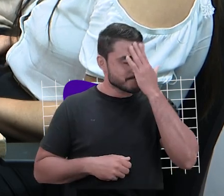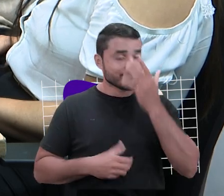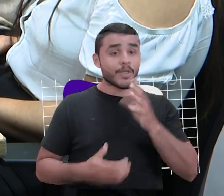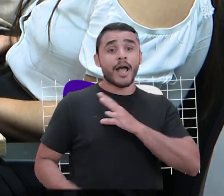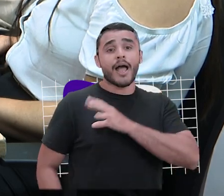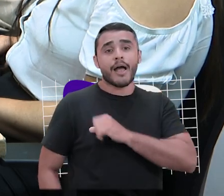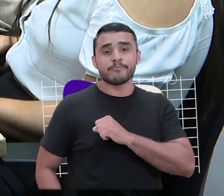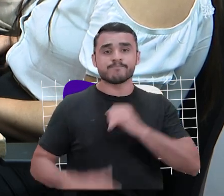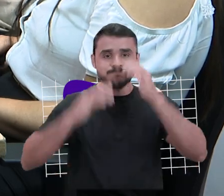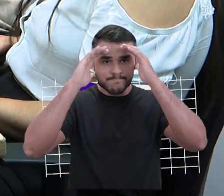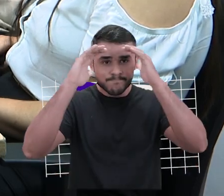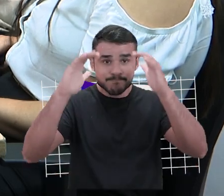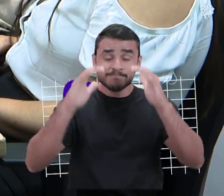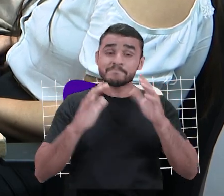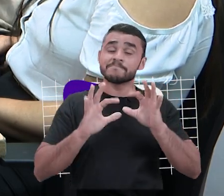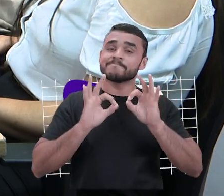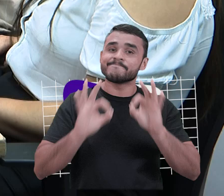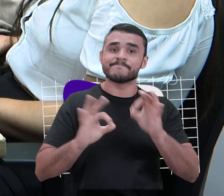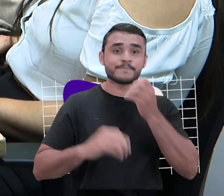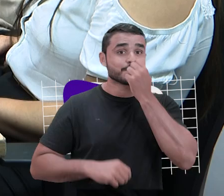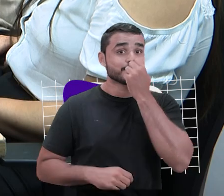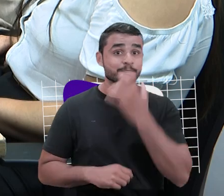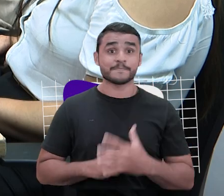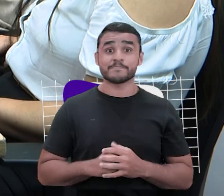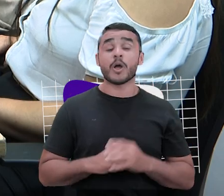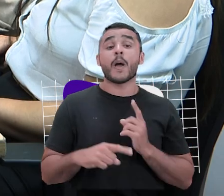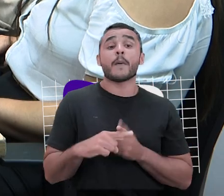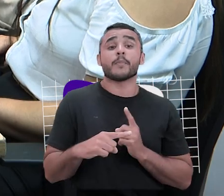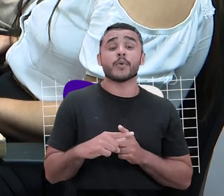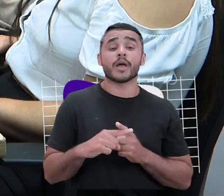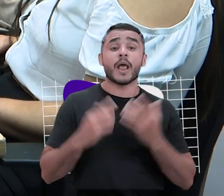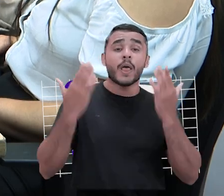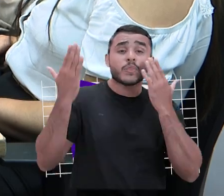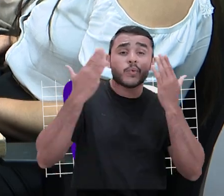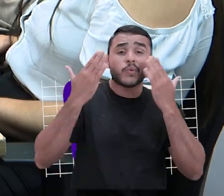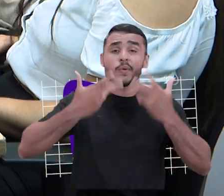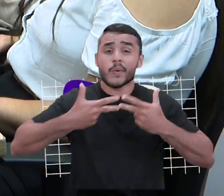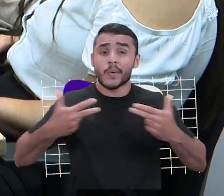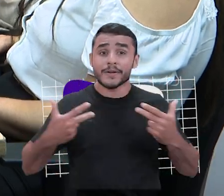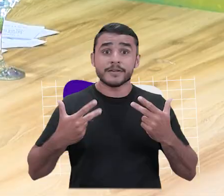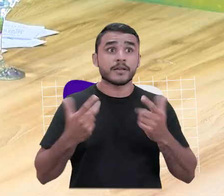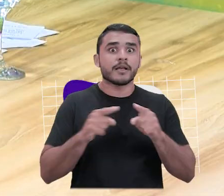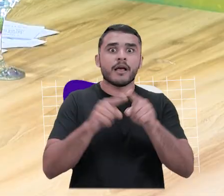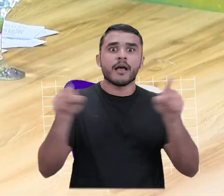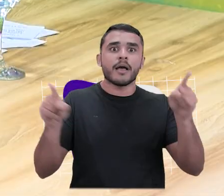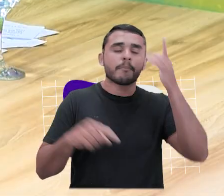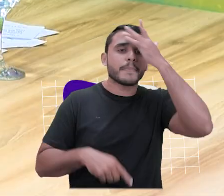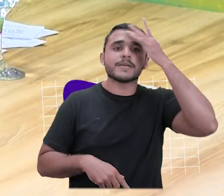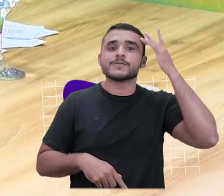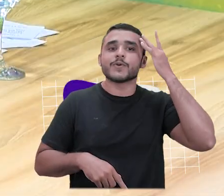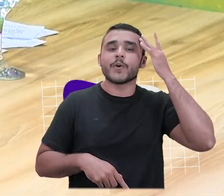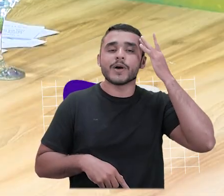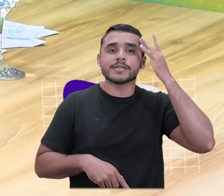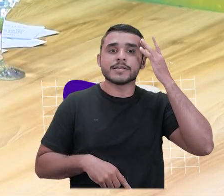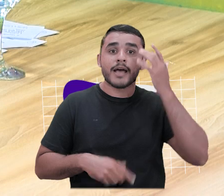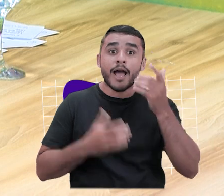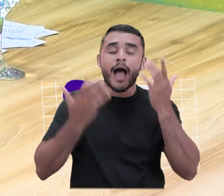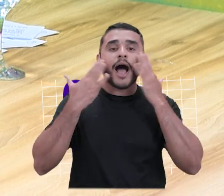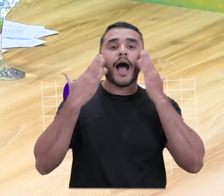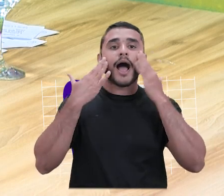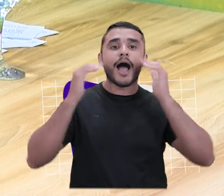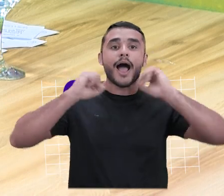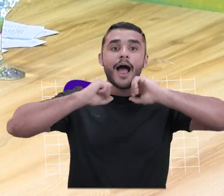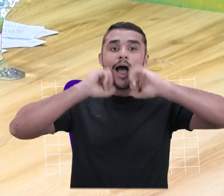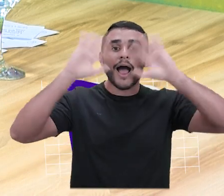de respeito. E foi muito bom porque a gente tirou muitas dúvidas e abriu a mente de muita gente que certeza vai assistir esse